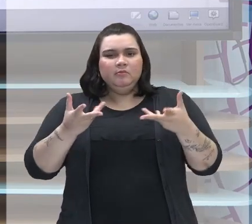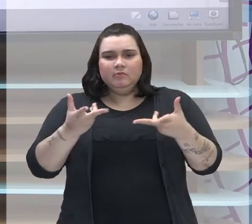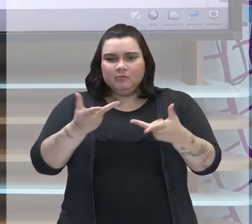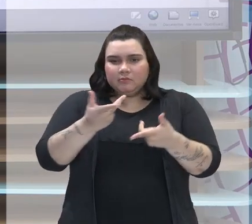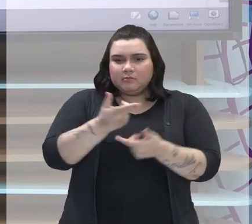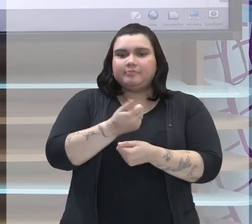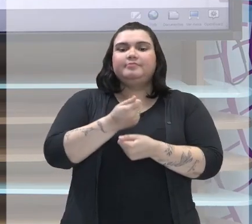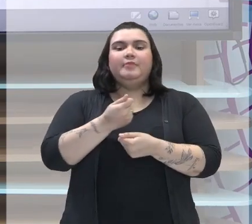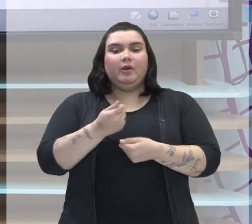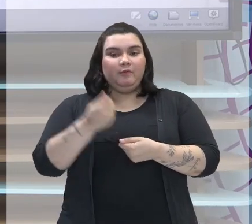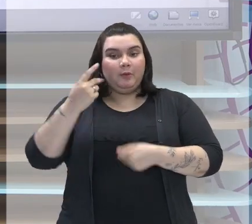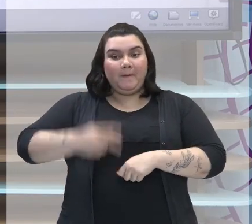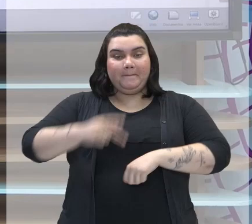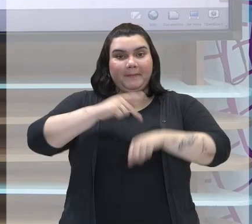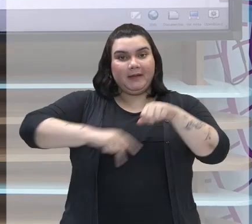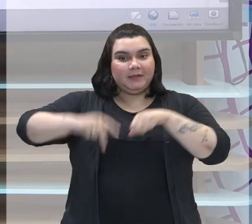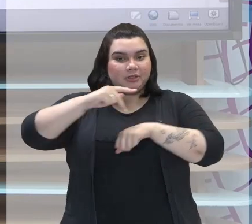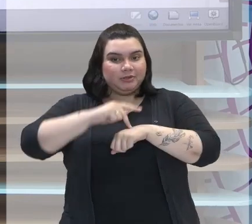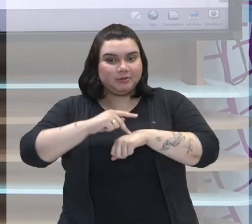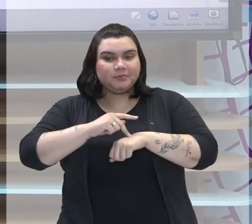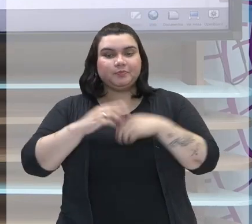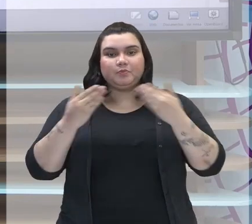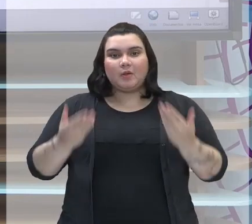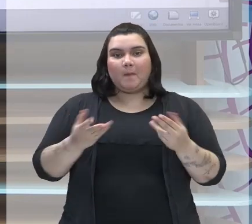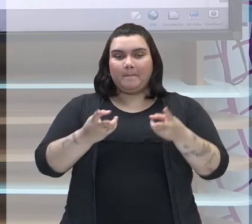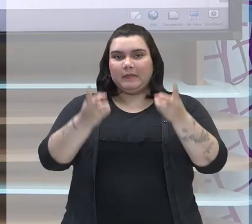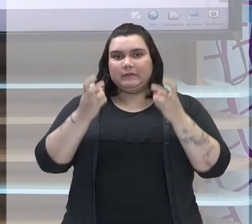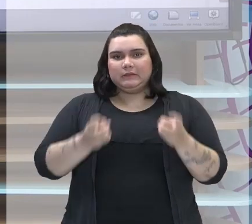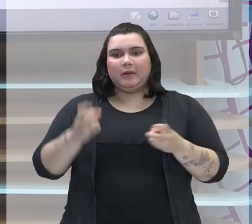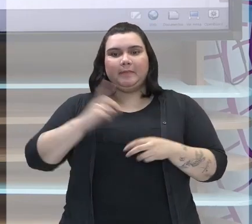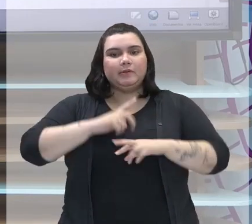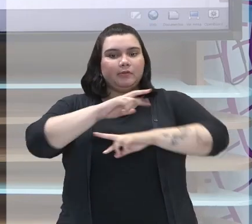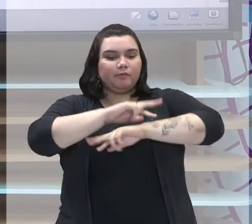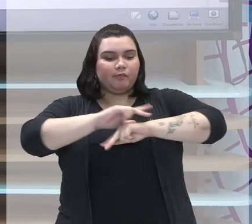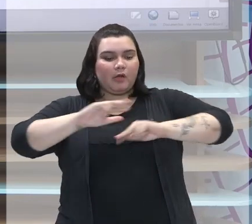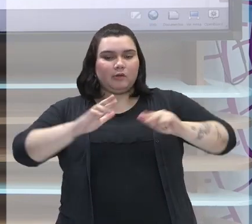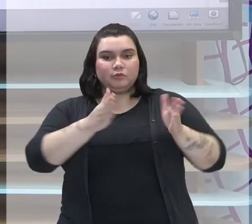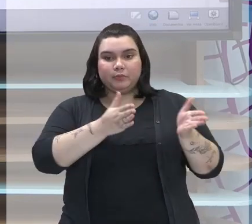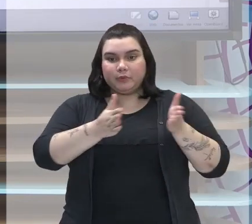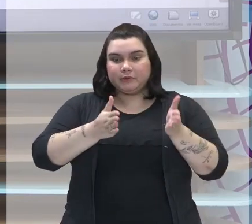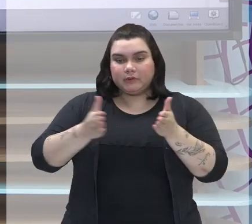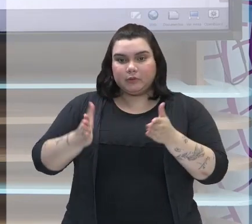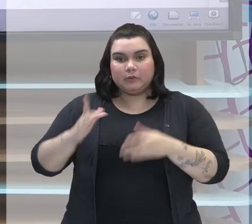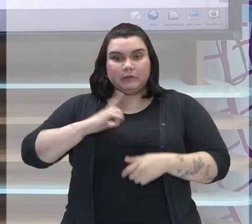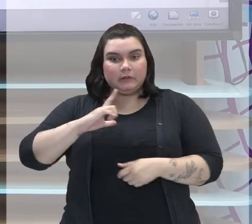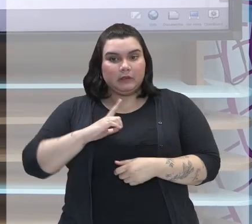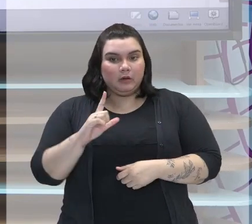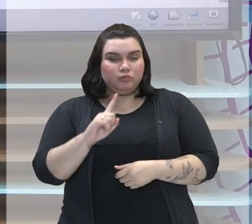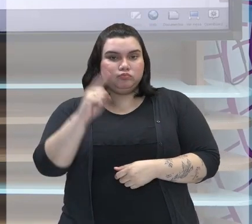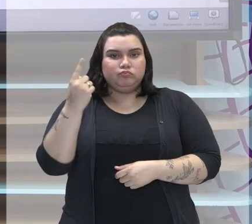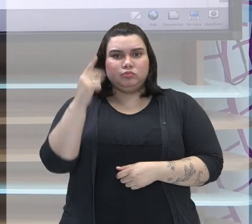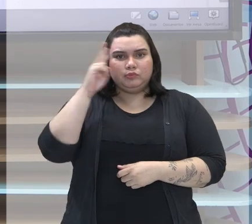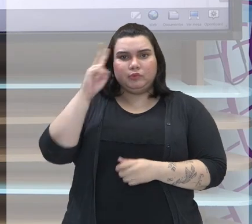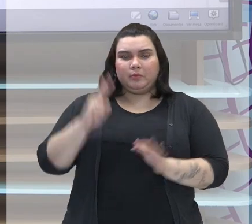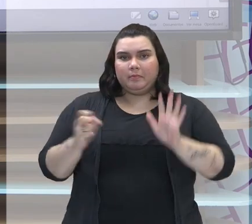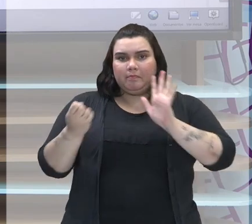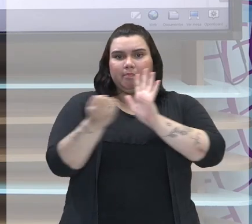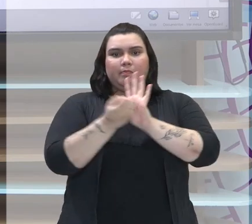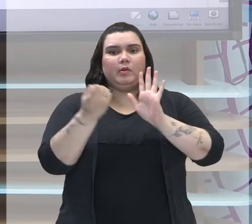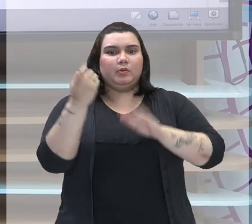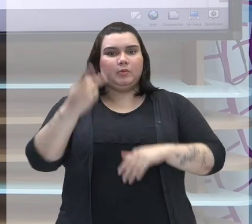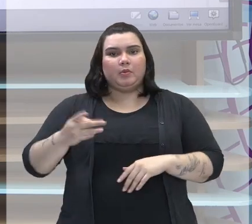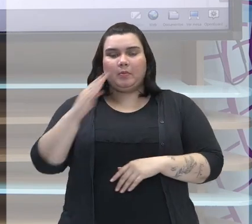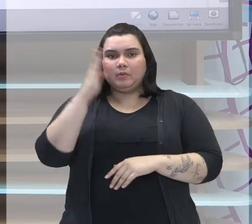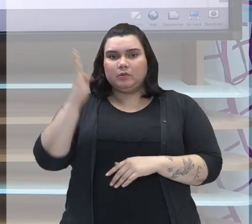história do nosso país. E diante das diversas etapas, existe um momento histórico do Brasil